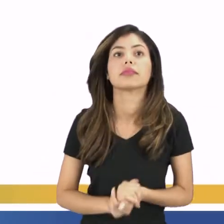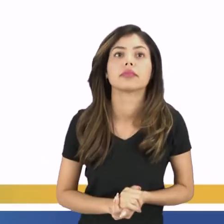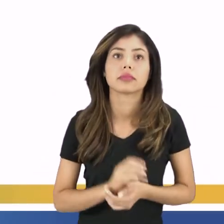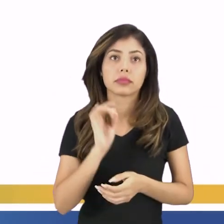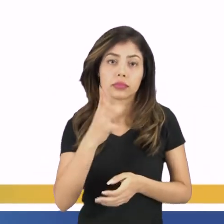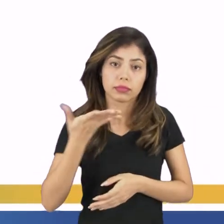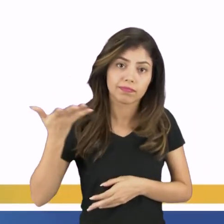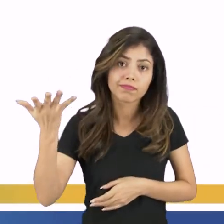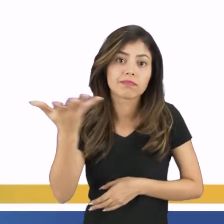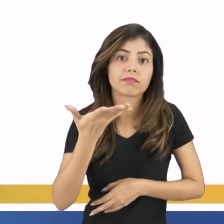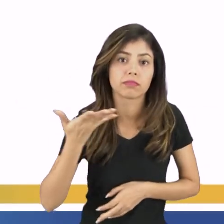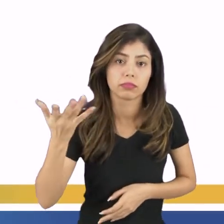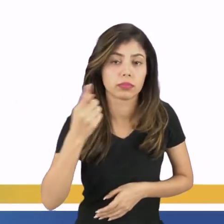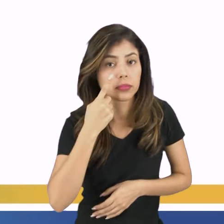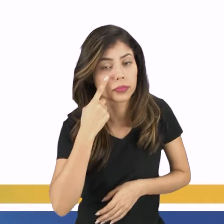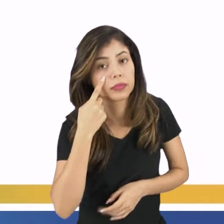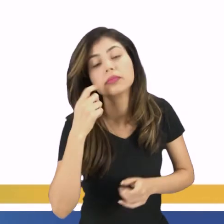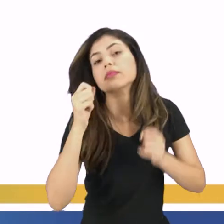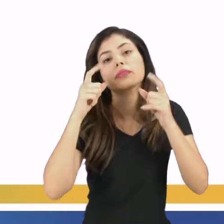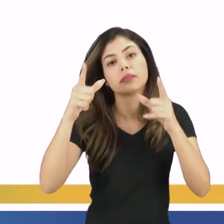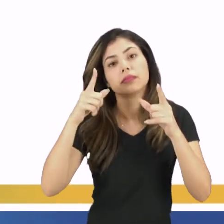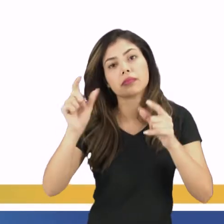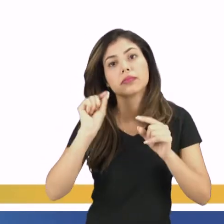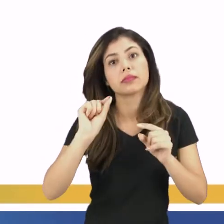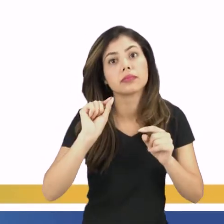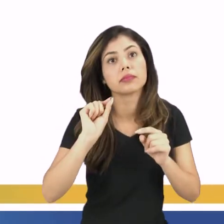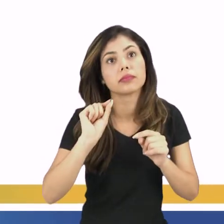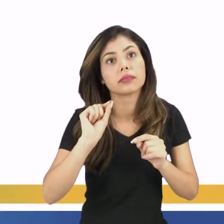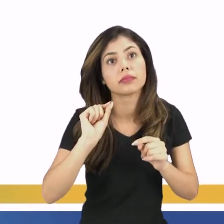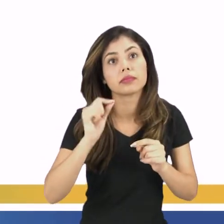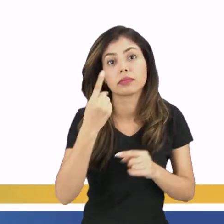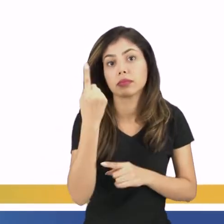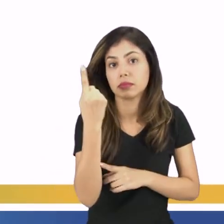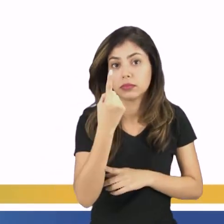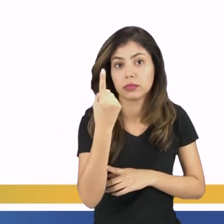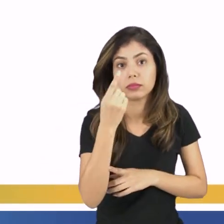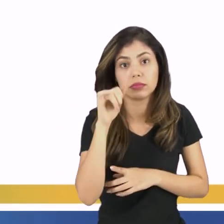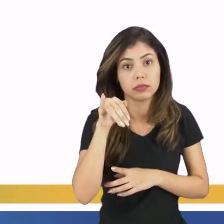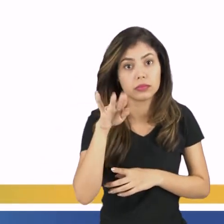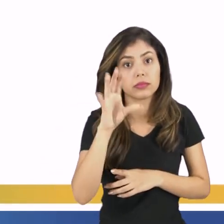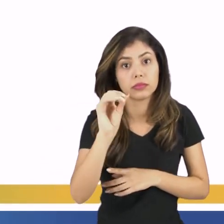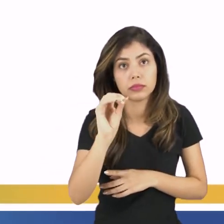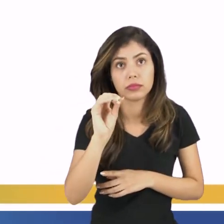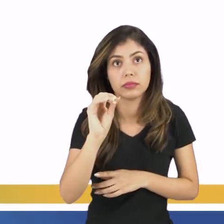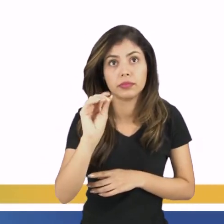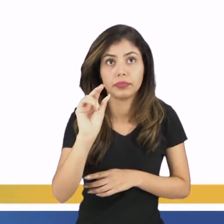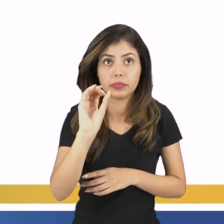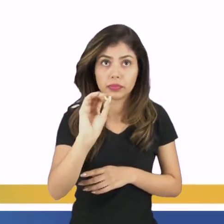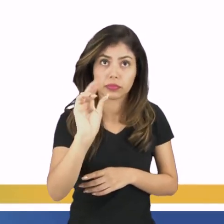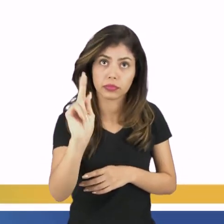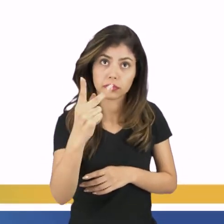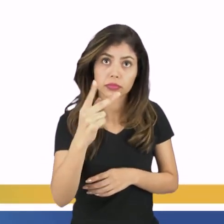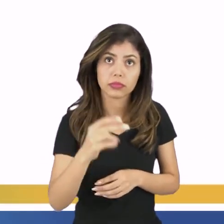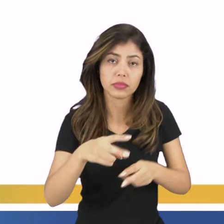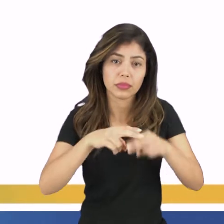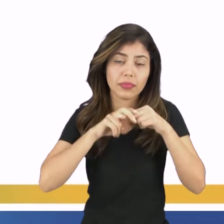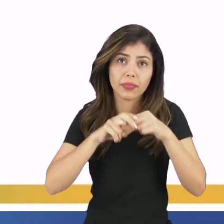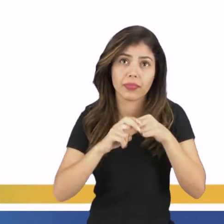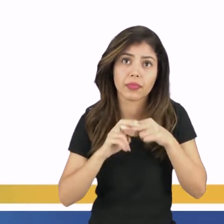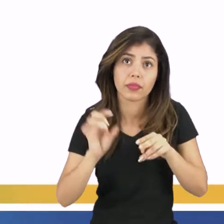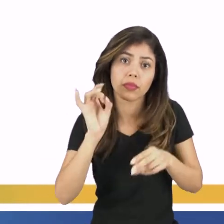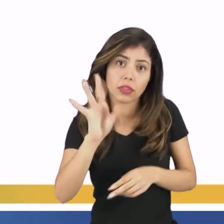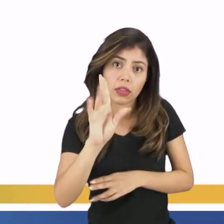na base, como a gente pode observar, ó, nós só temos um íon OH. Por isso que aqui no produto